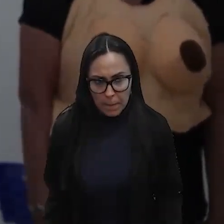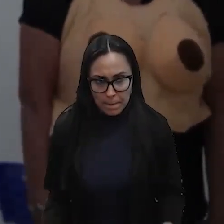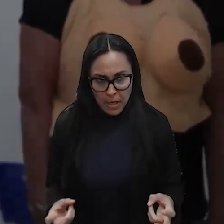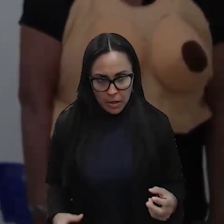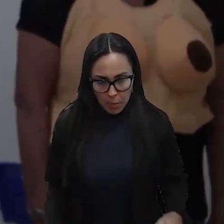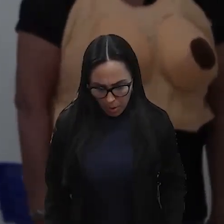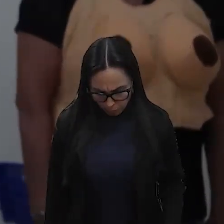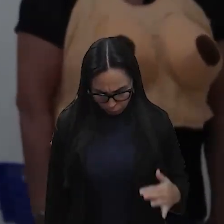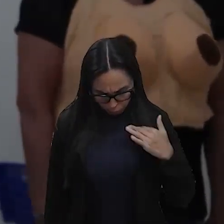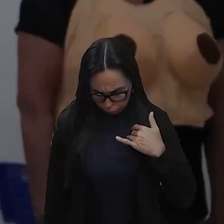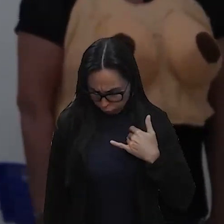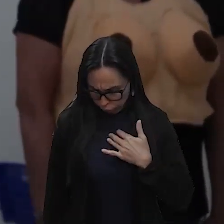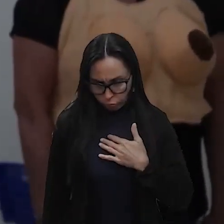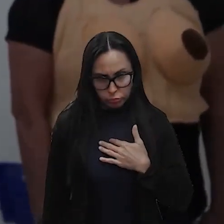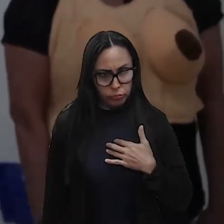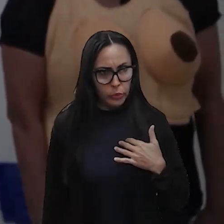espelho.